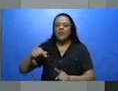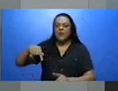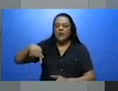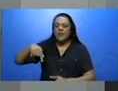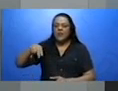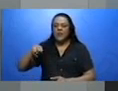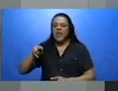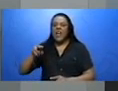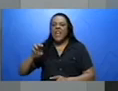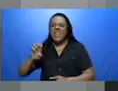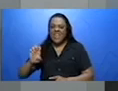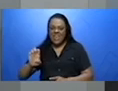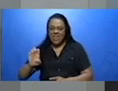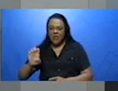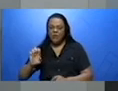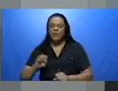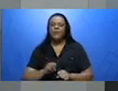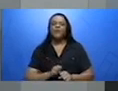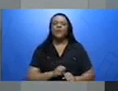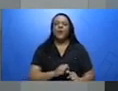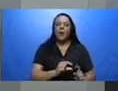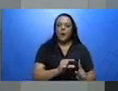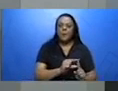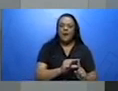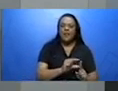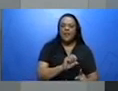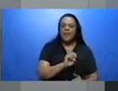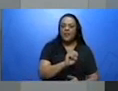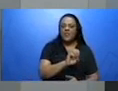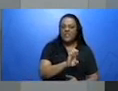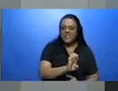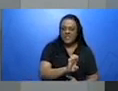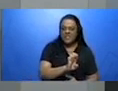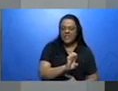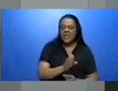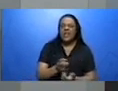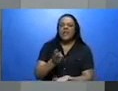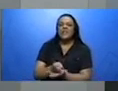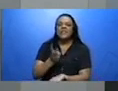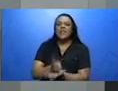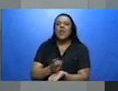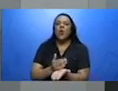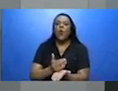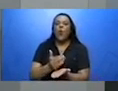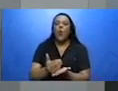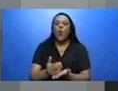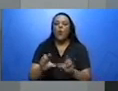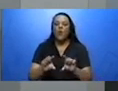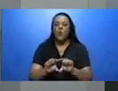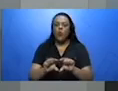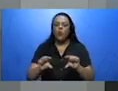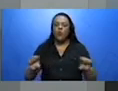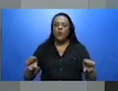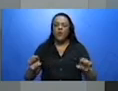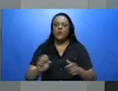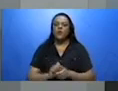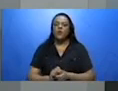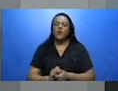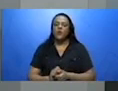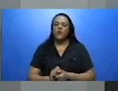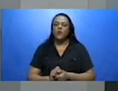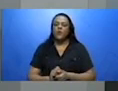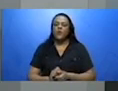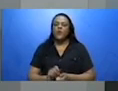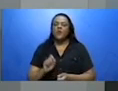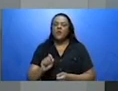as conjunções que fazem esse início aí nessa oração, nesse tipo de oração subordinada. O que e o se são chamadas de